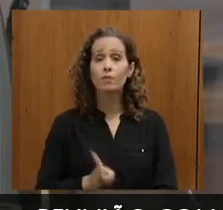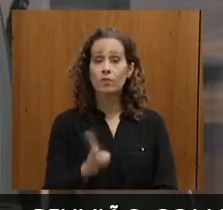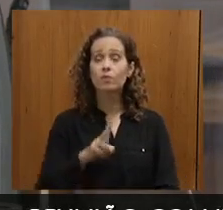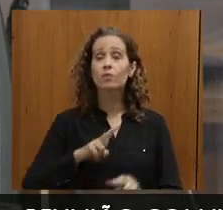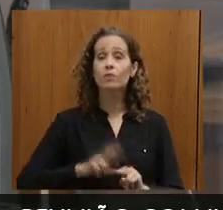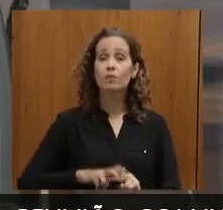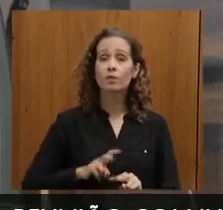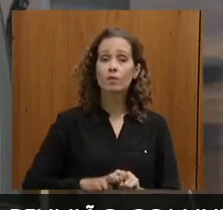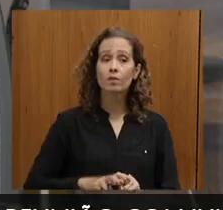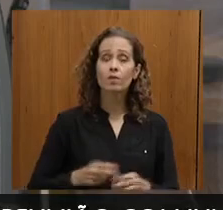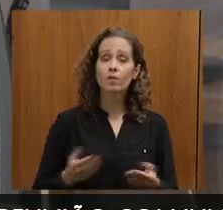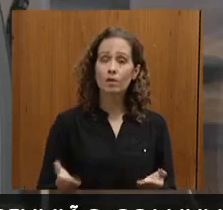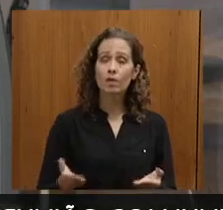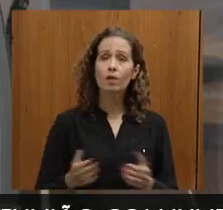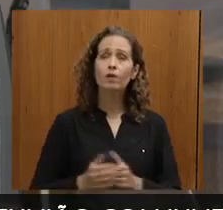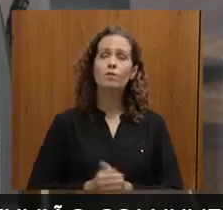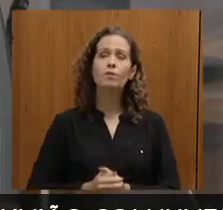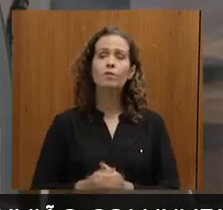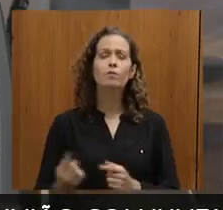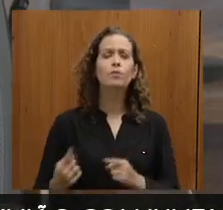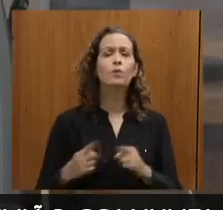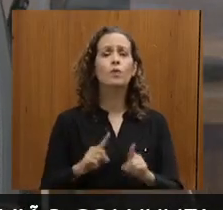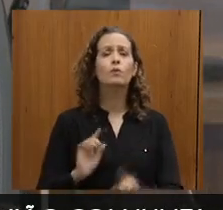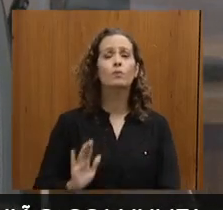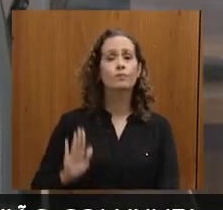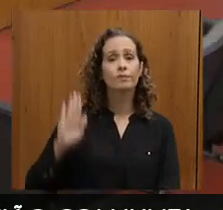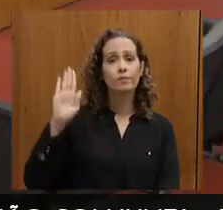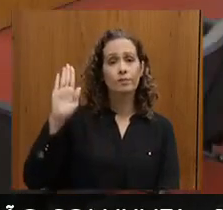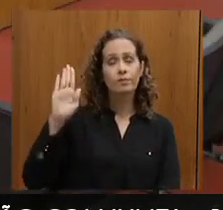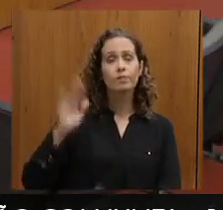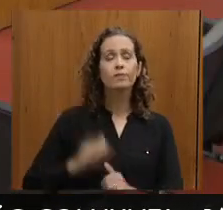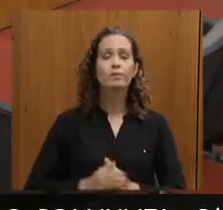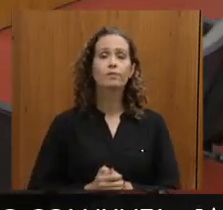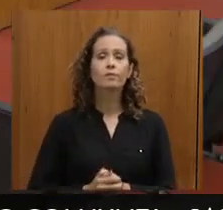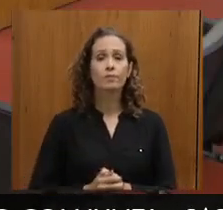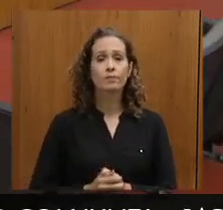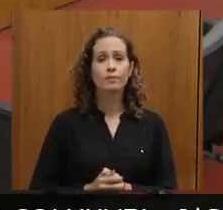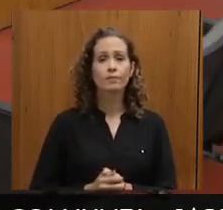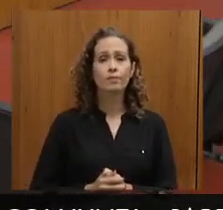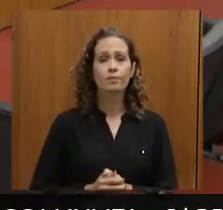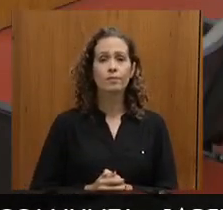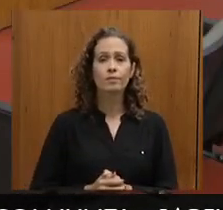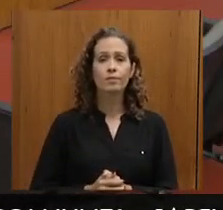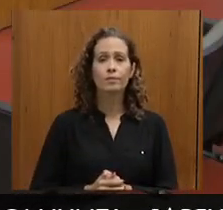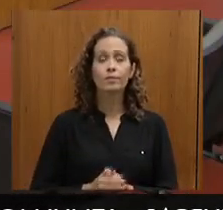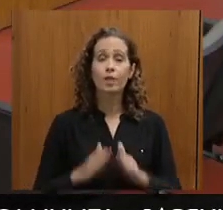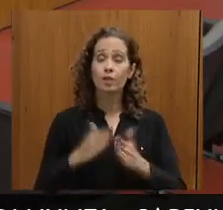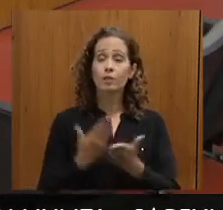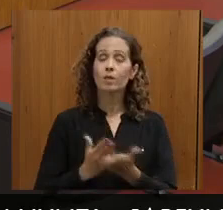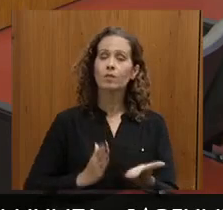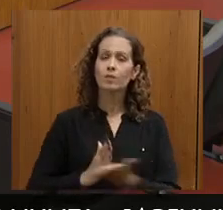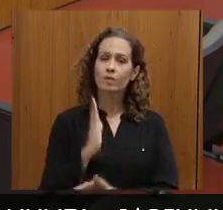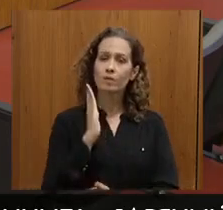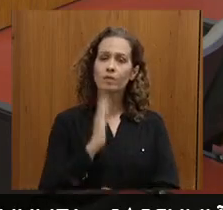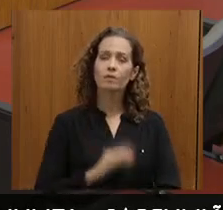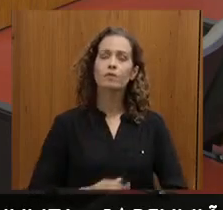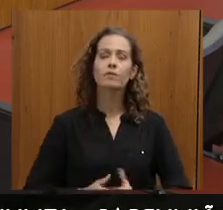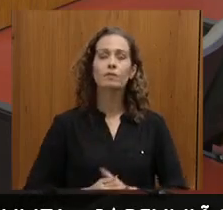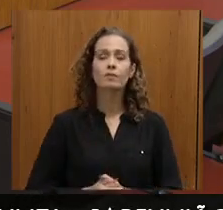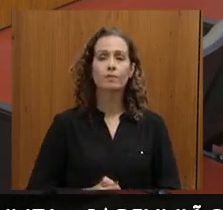mantenham-se como se encontram e aqueles contrários se manifestem. Requerimentos aprovados.